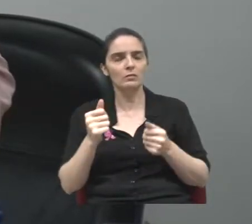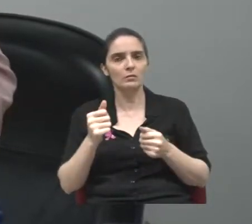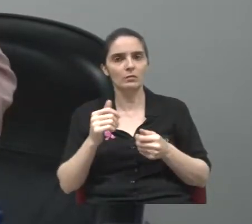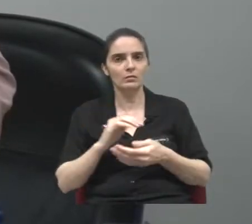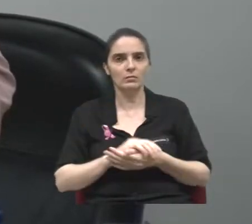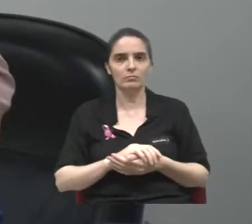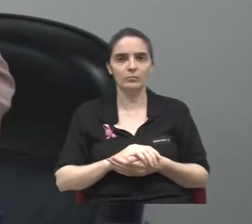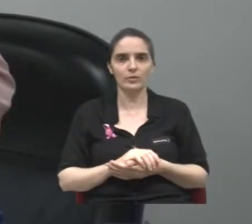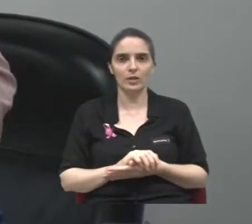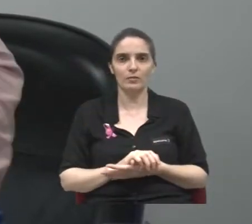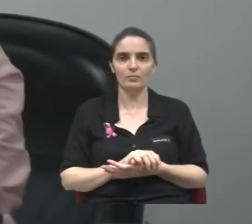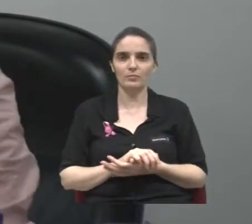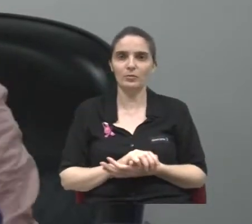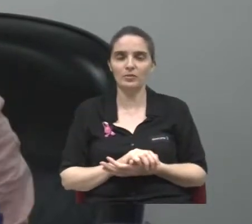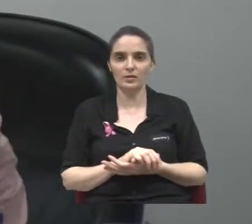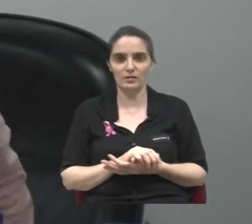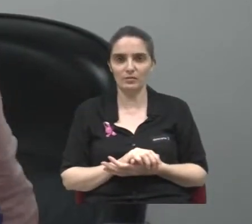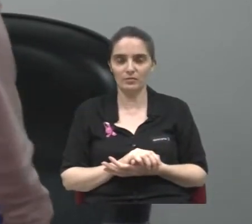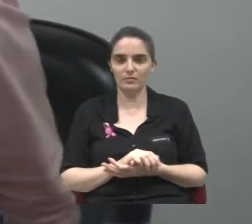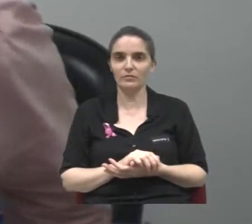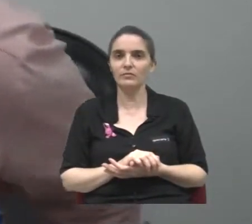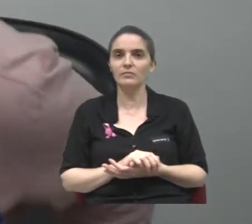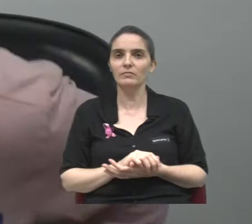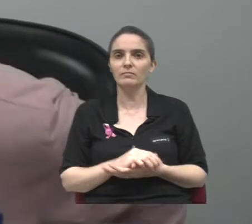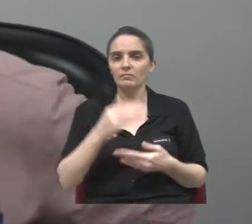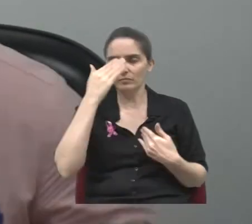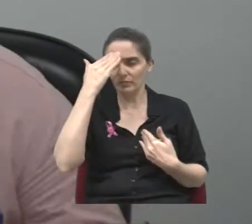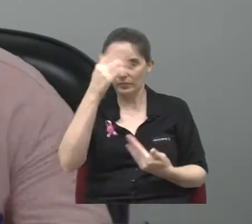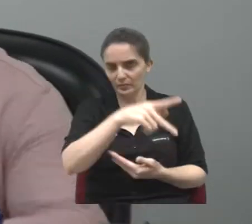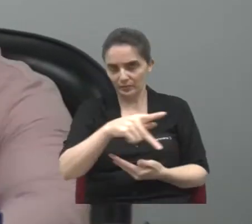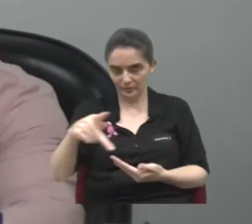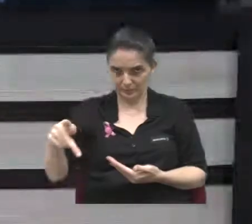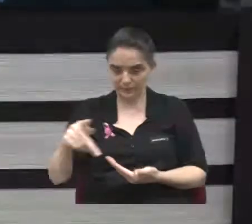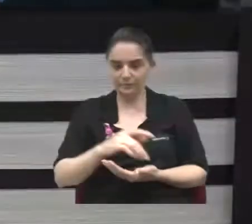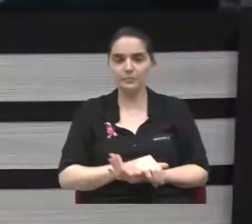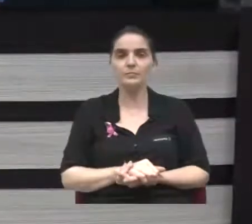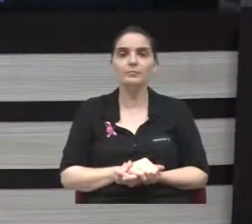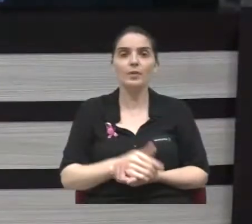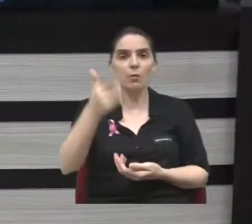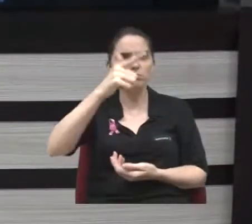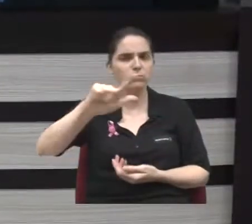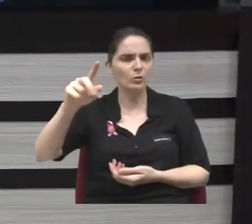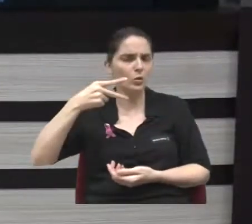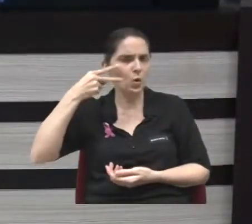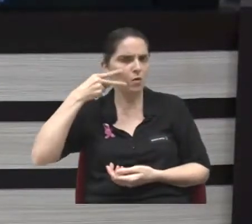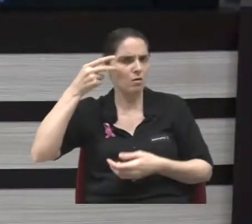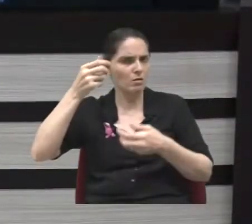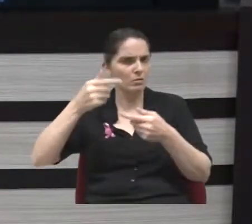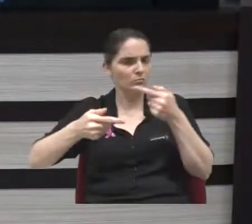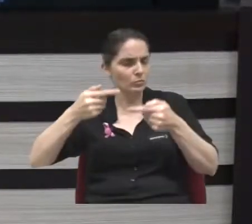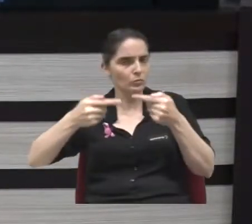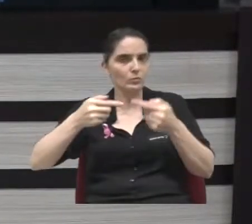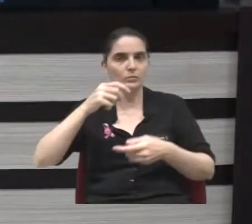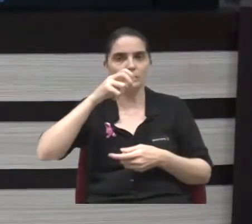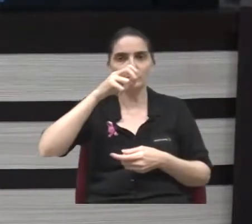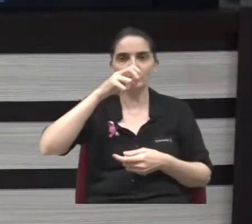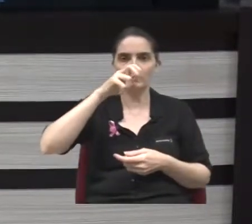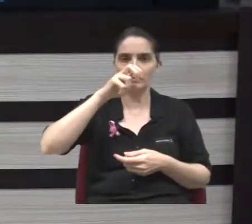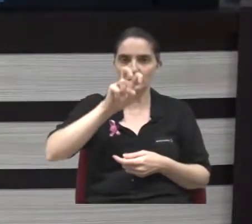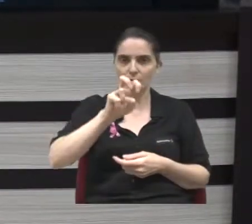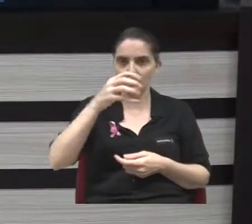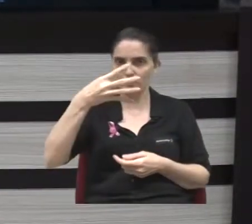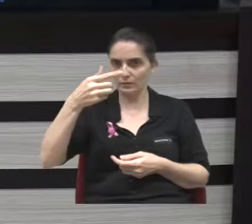excelência para o nosso país. Muito obrigado, presidente. Mais algum vereador deseja discutir o requerimento 542? Não